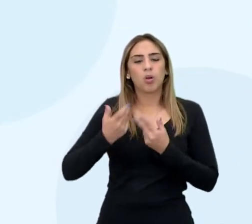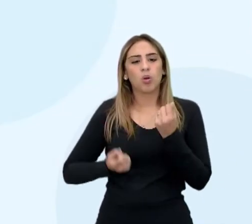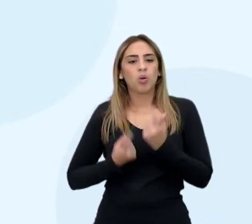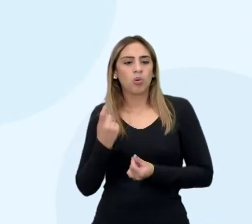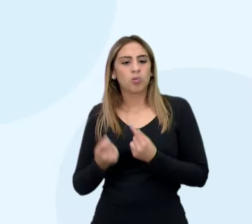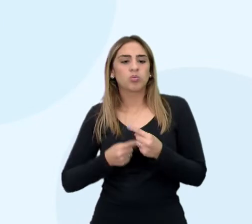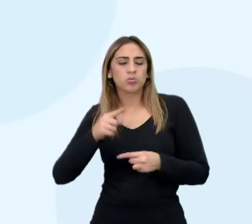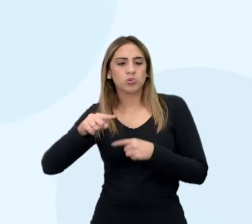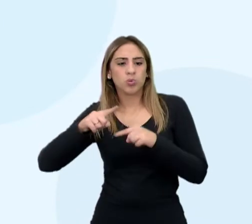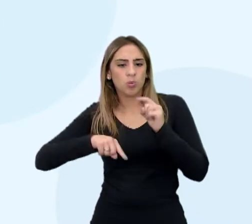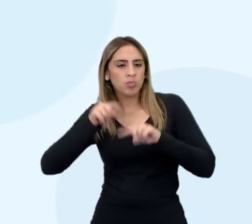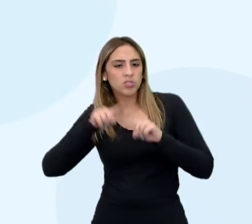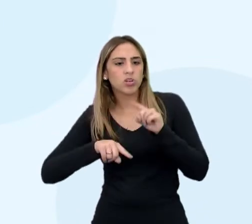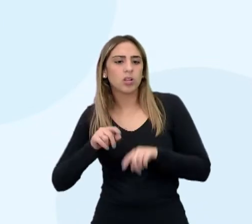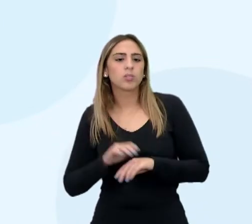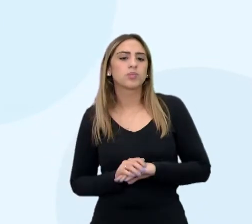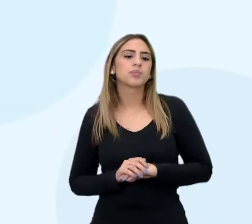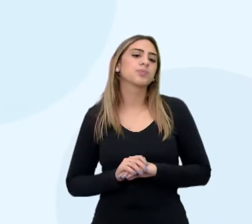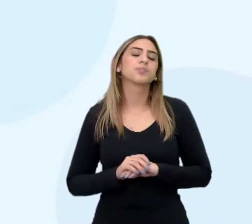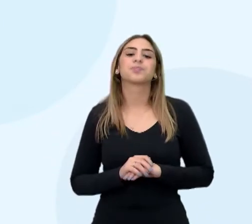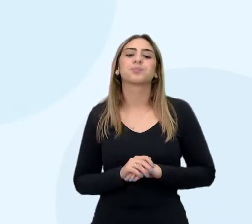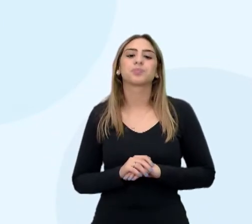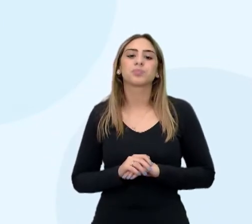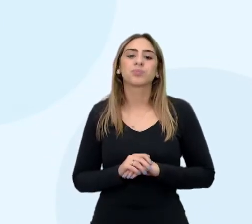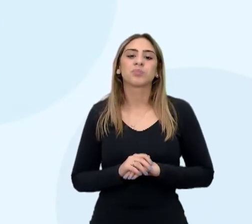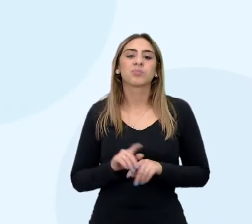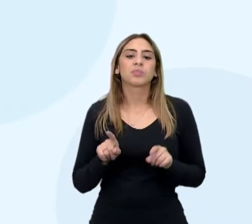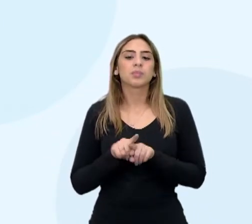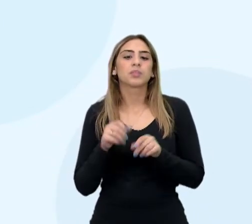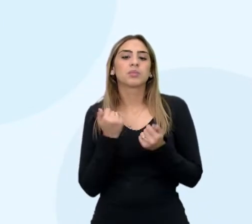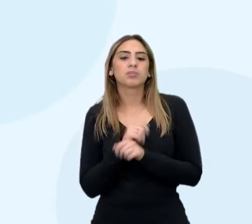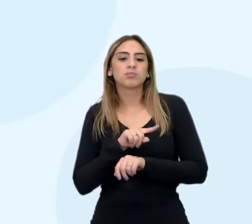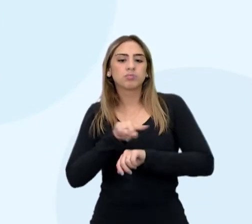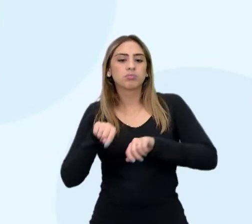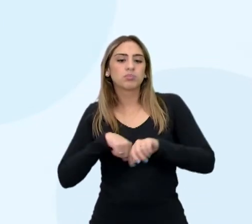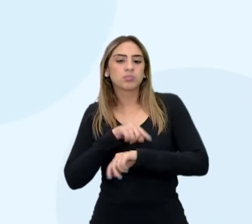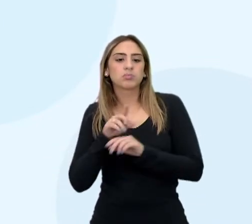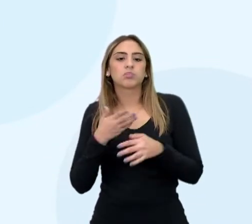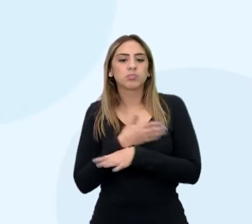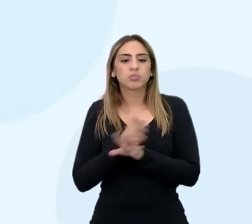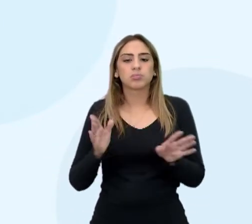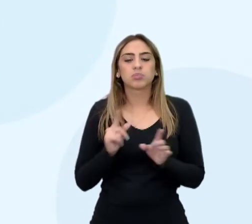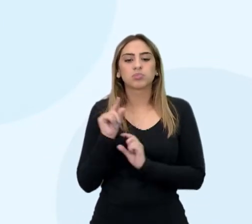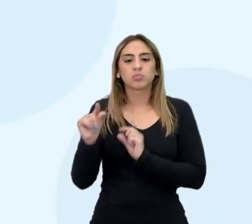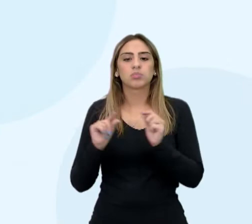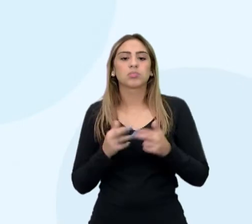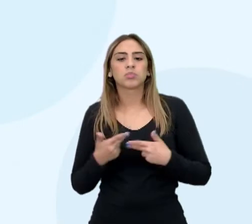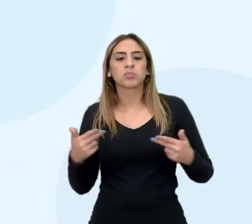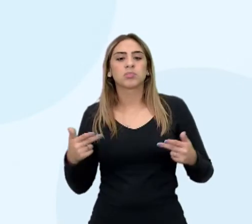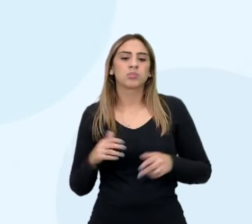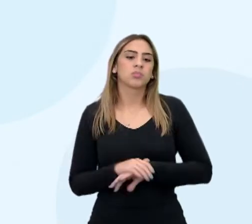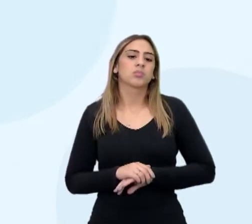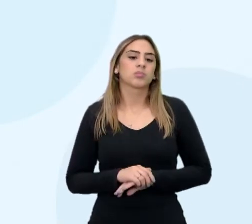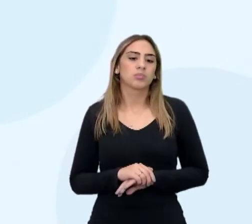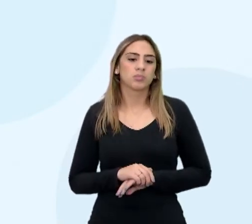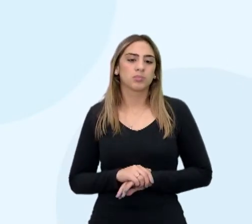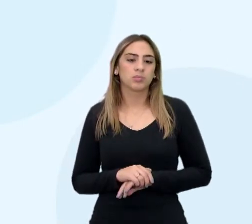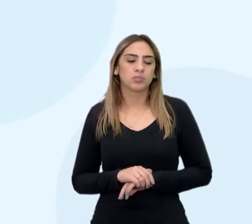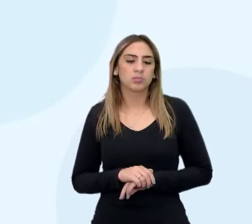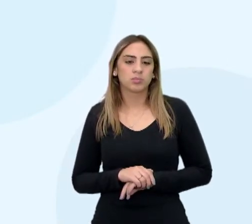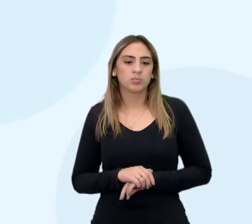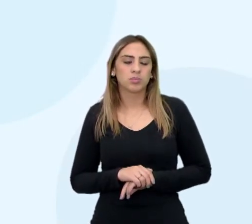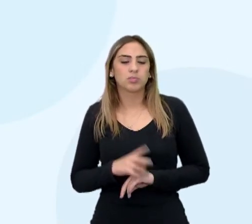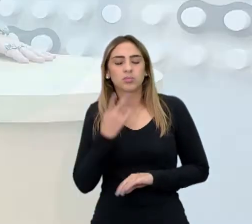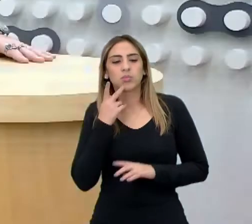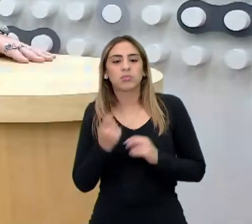menos estáveis e param os pêndulos dos relógios. Abre-se pequenas fendas nos estuques das paredes. Né? Quando fala pêndulos